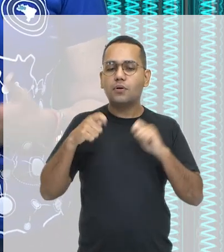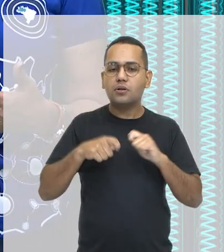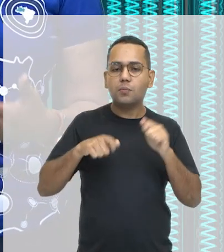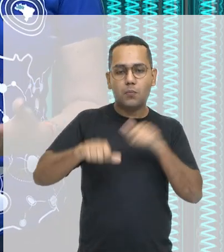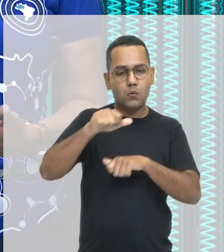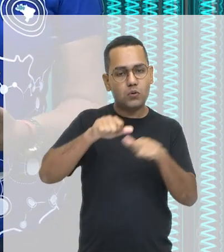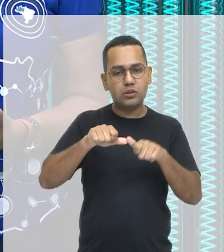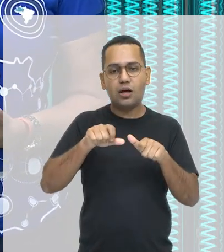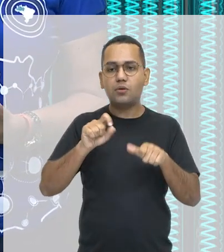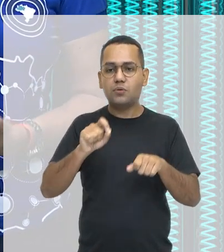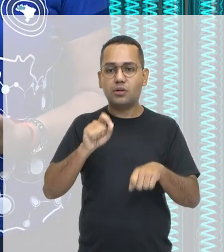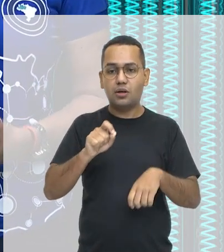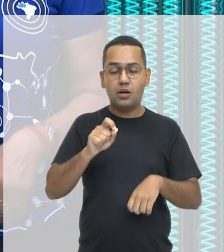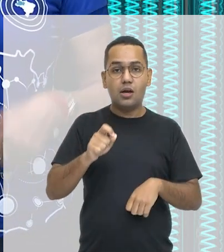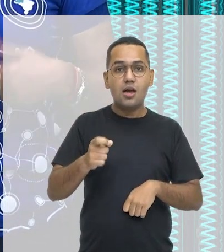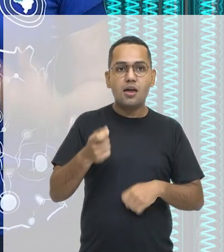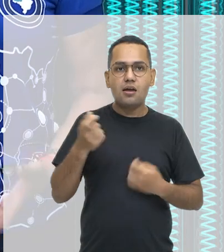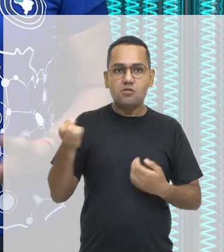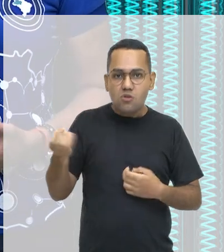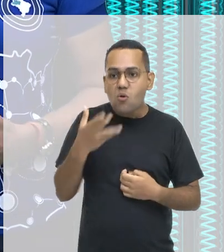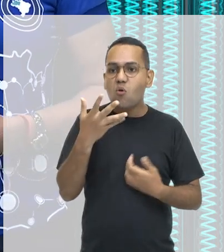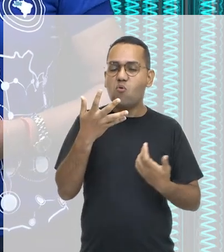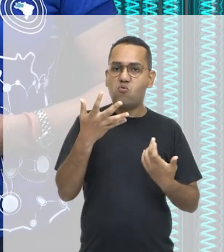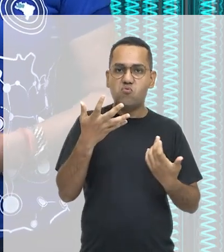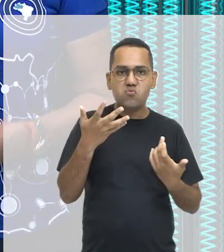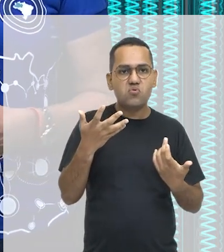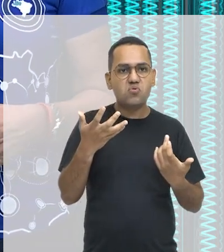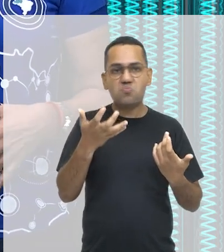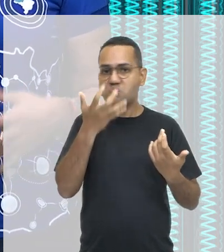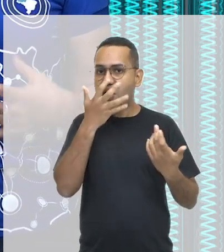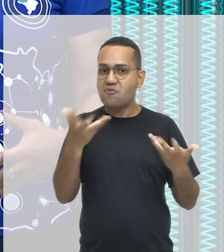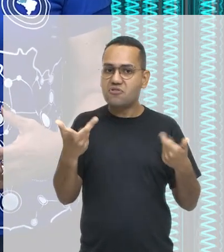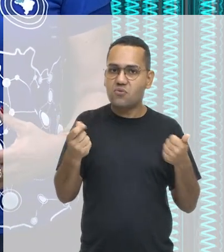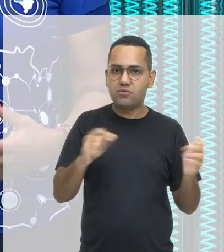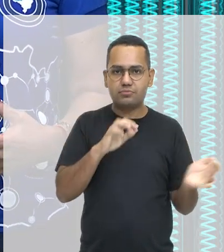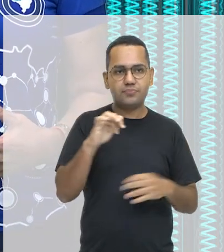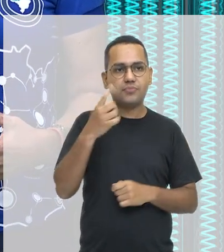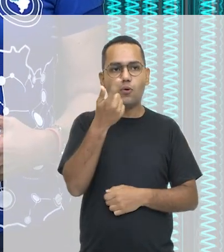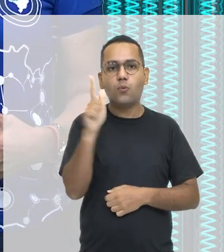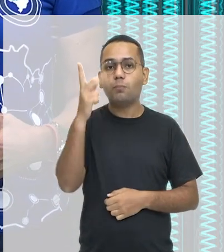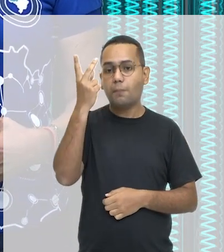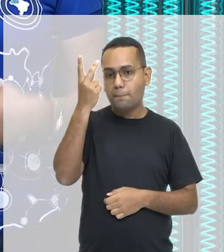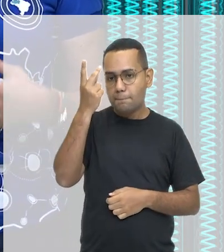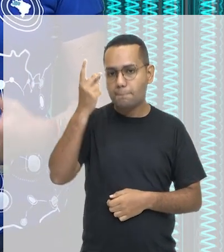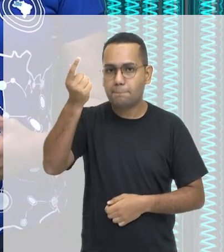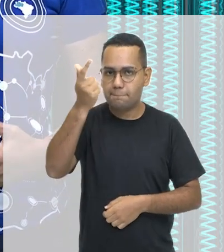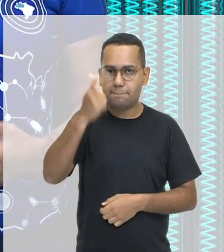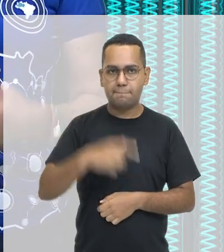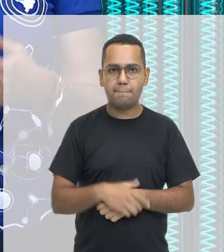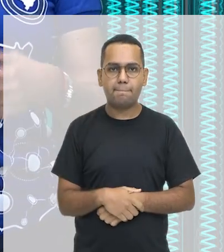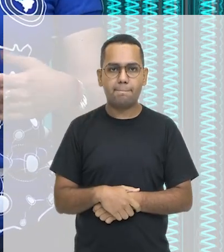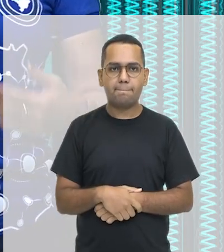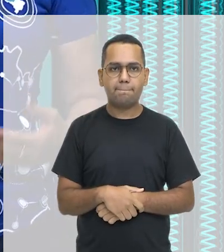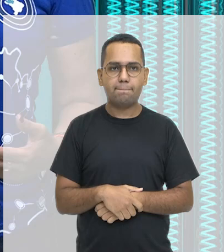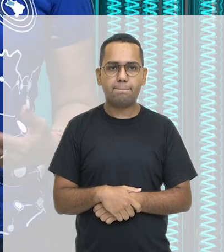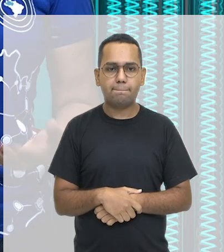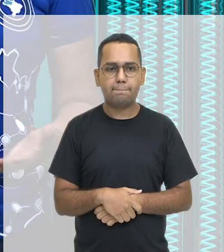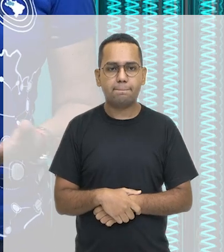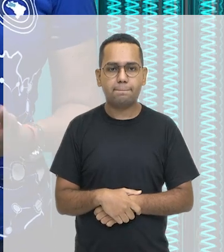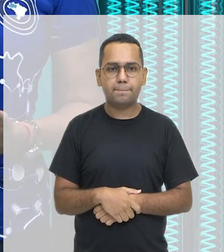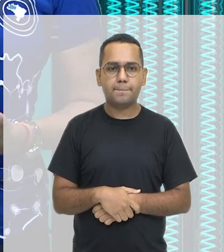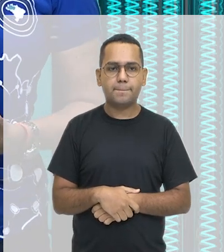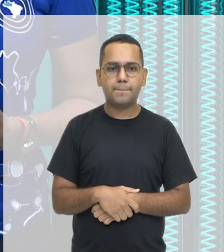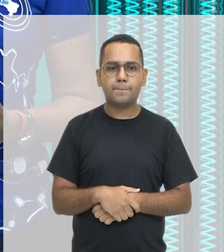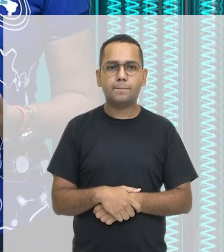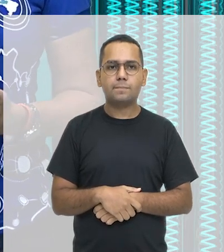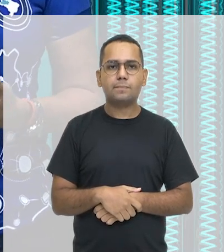comum em algo extraordinário. Improvisação. A improvisação, por sua vez, é